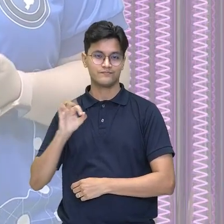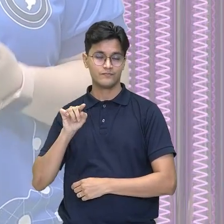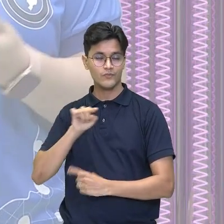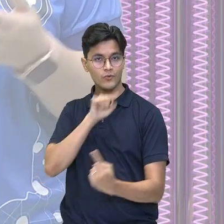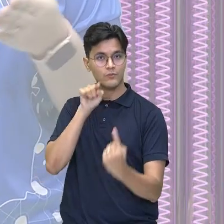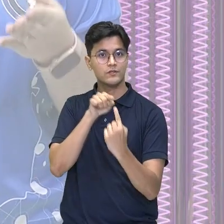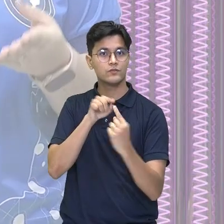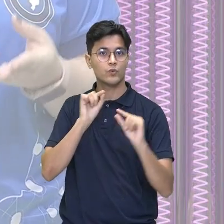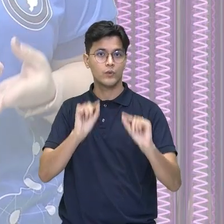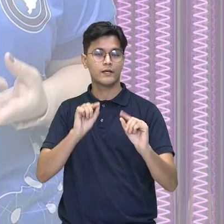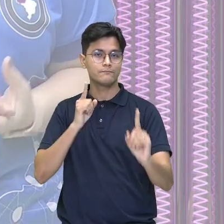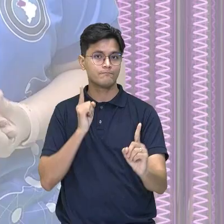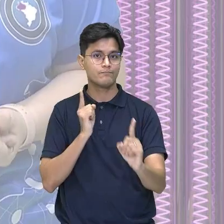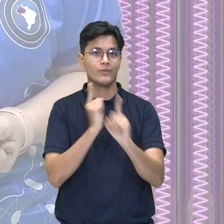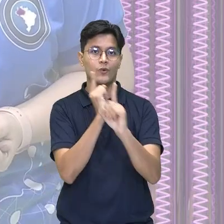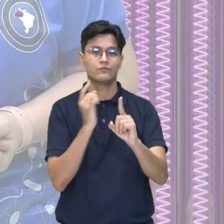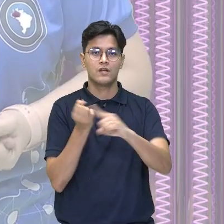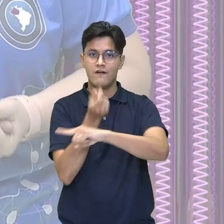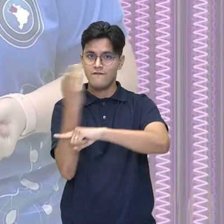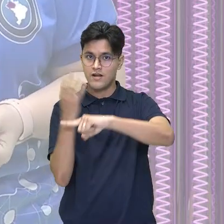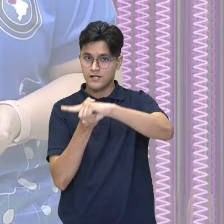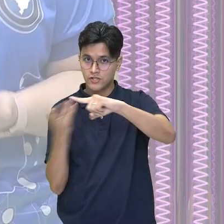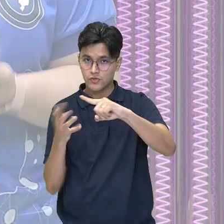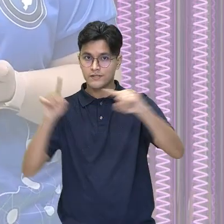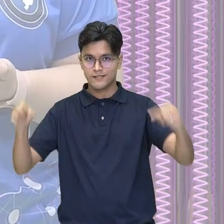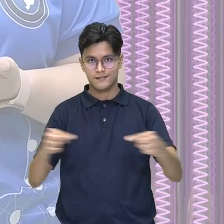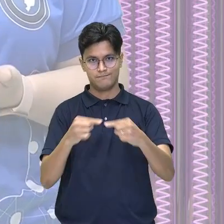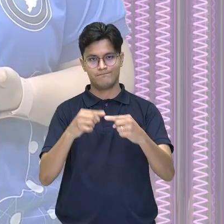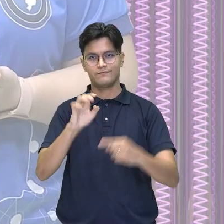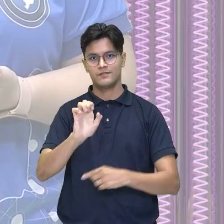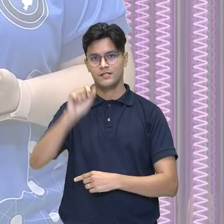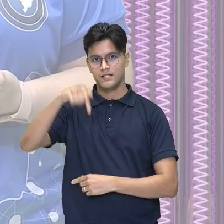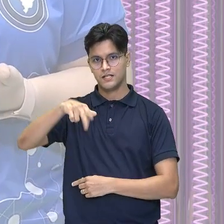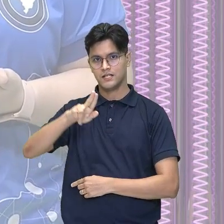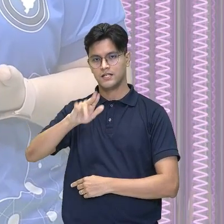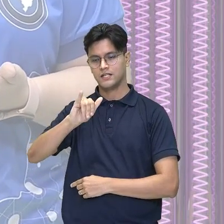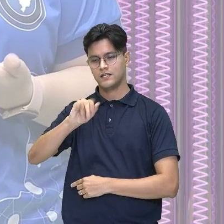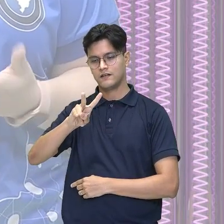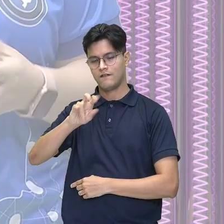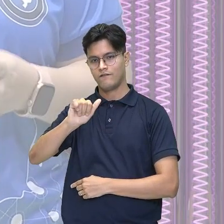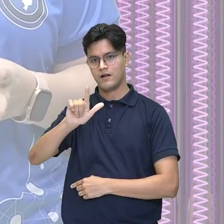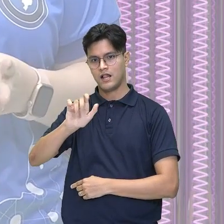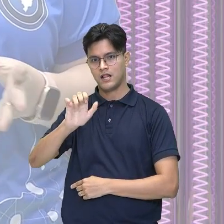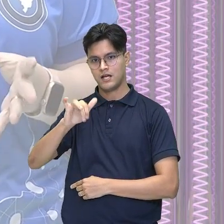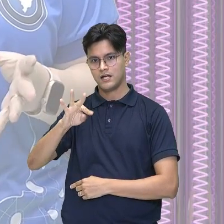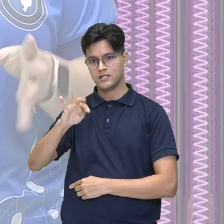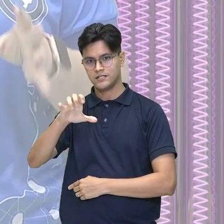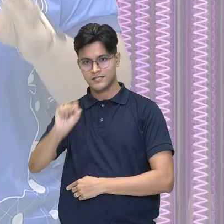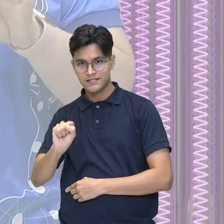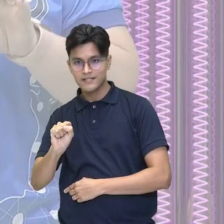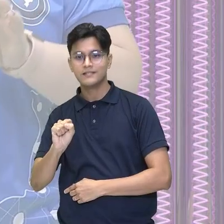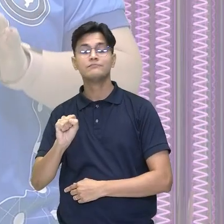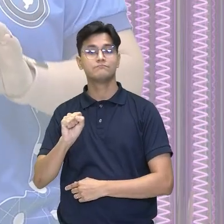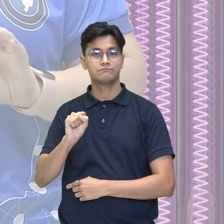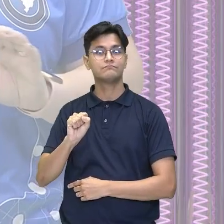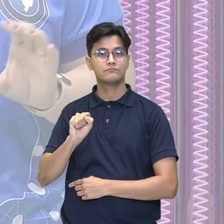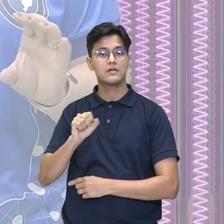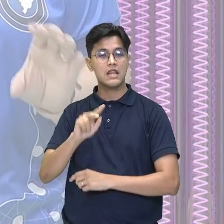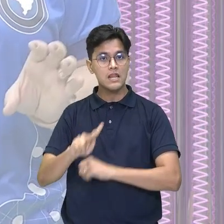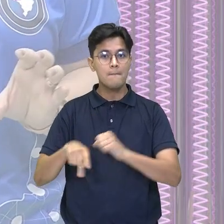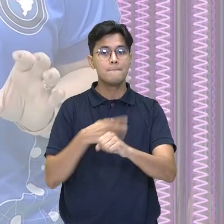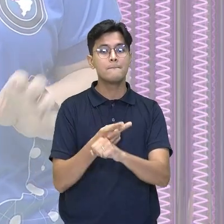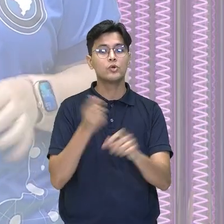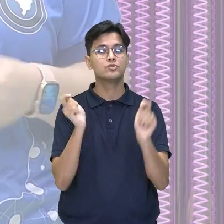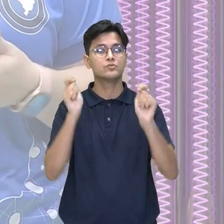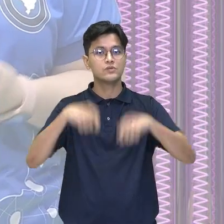poder encontrar frações equivalentes a cada uma dessas frações, né? E assim a gente vai colocar todos